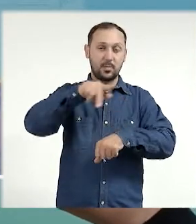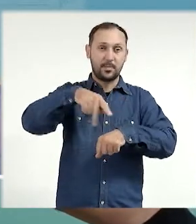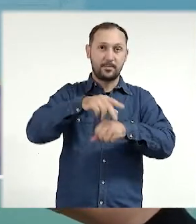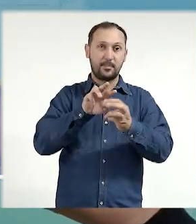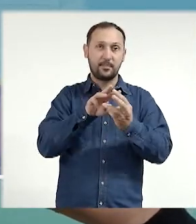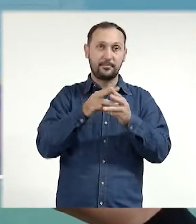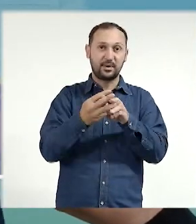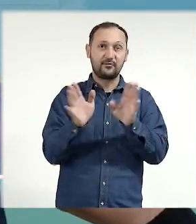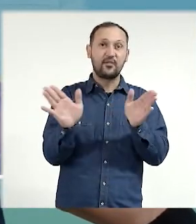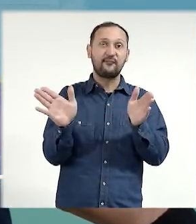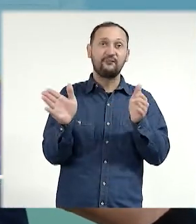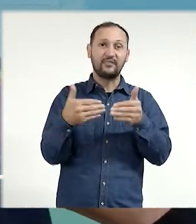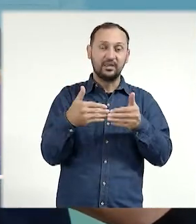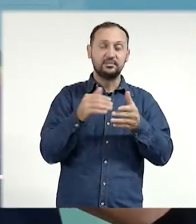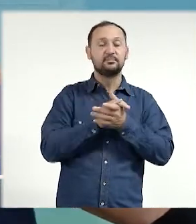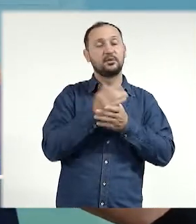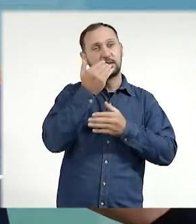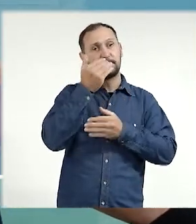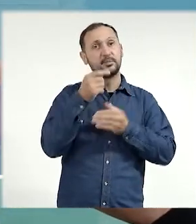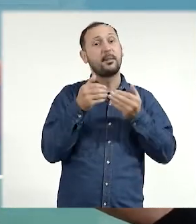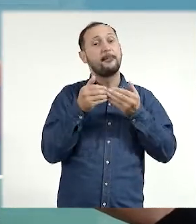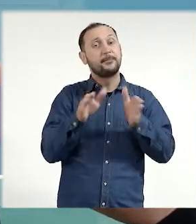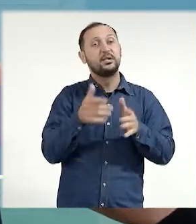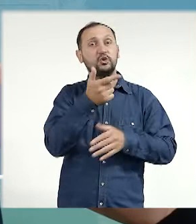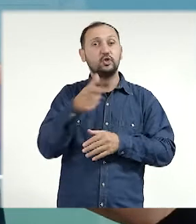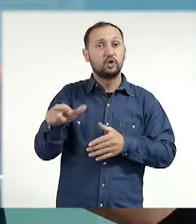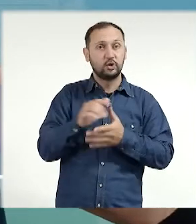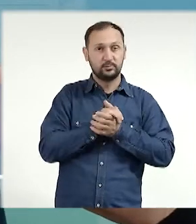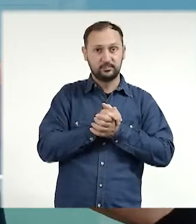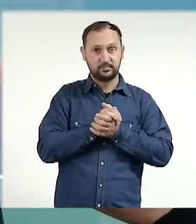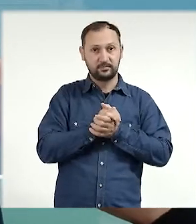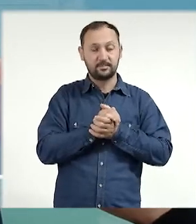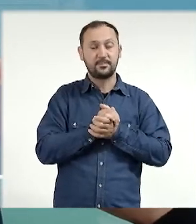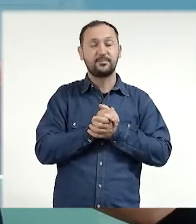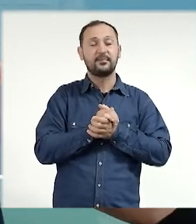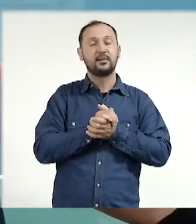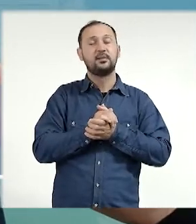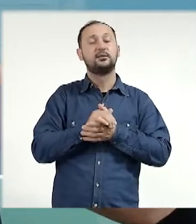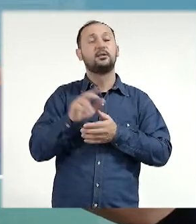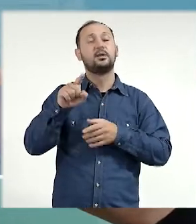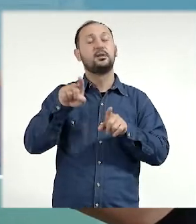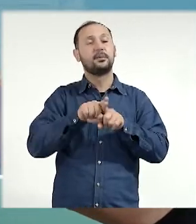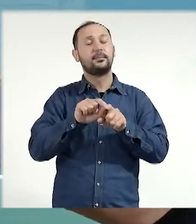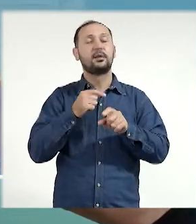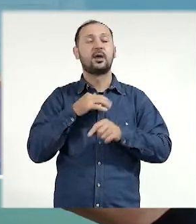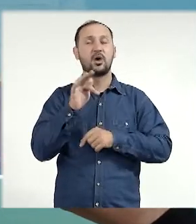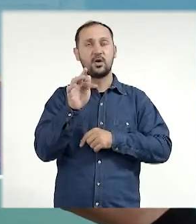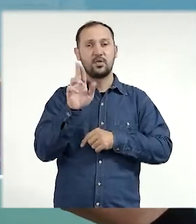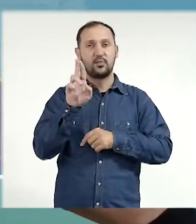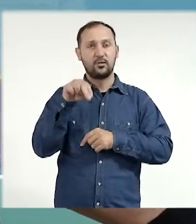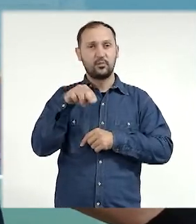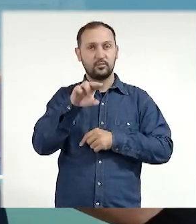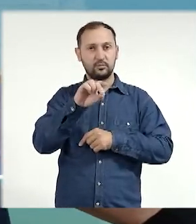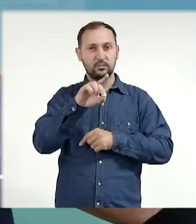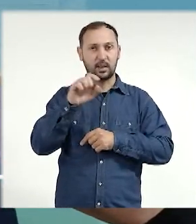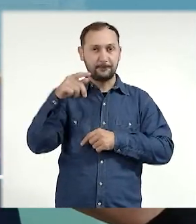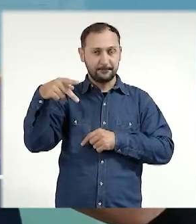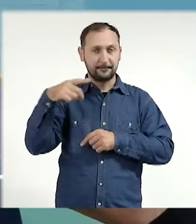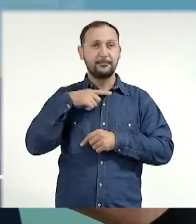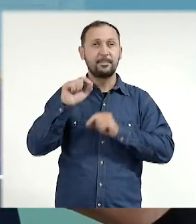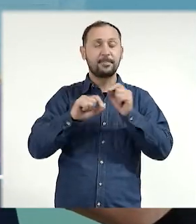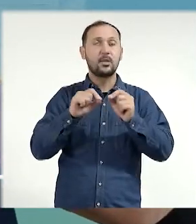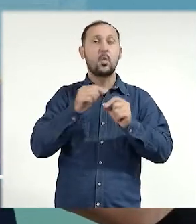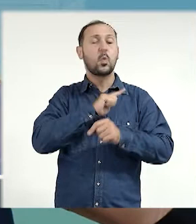foi fechado. Então nós estamos solicitando a reabertura do parque e que, através da Fundação de Esporte e dos